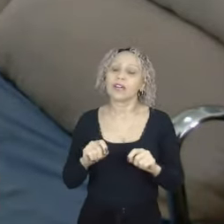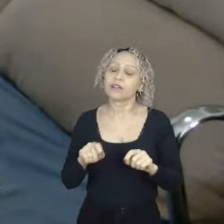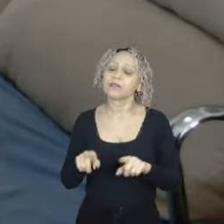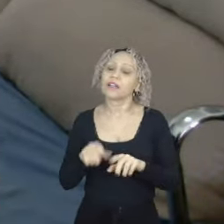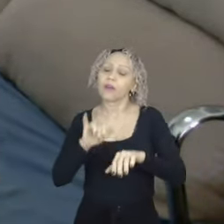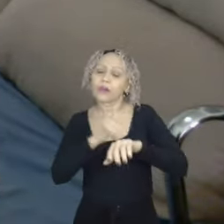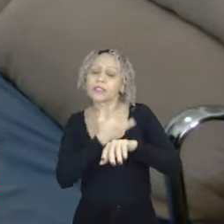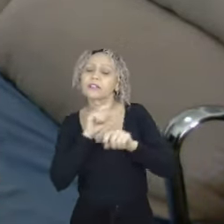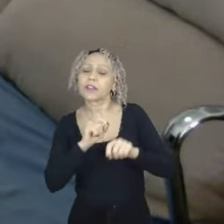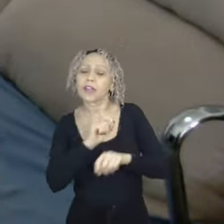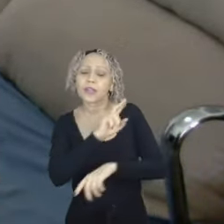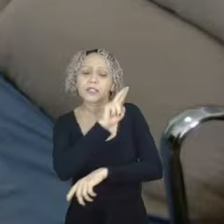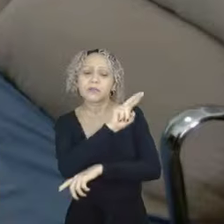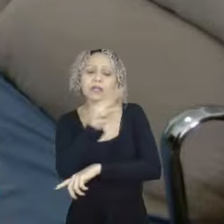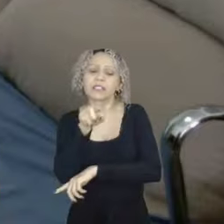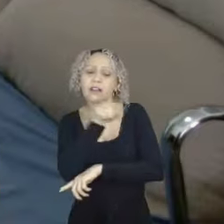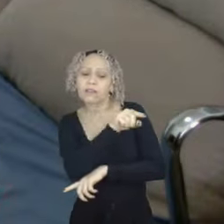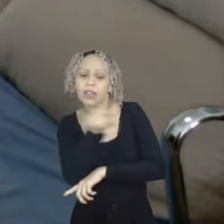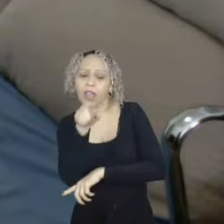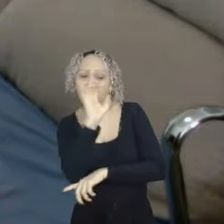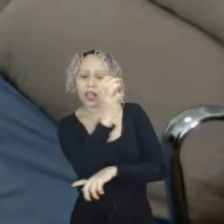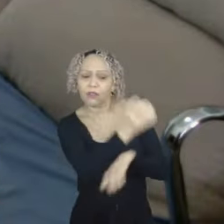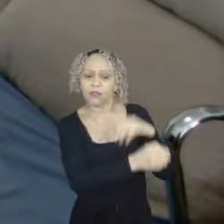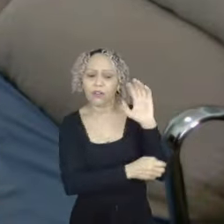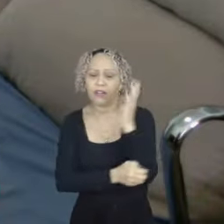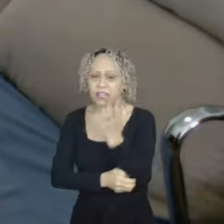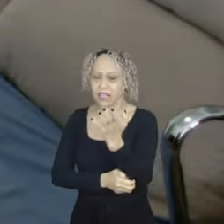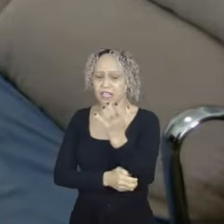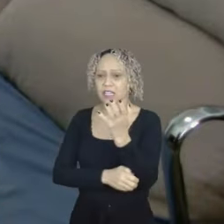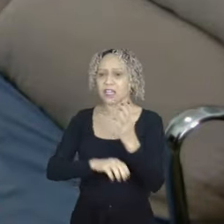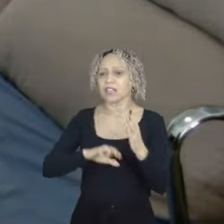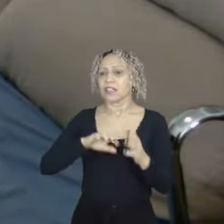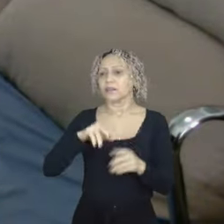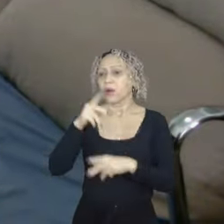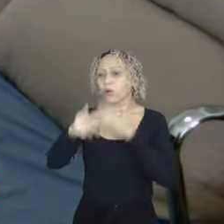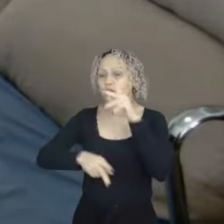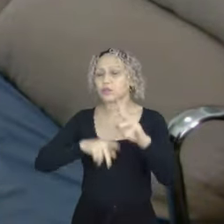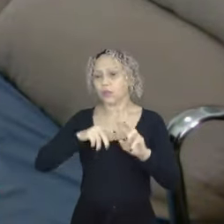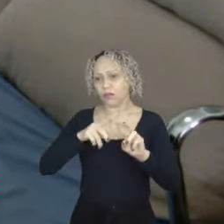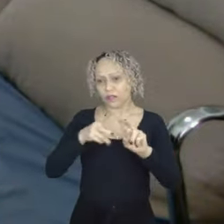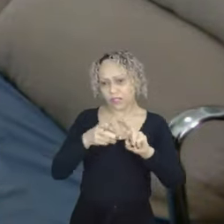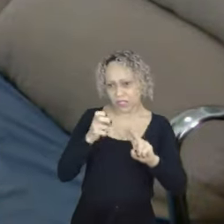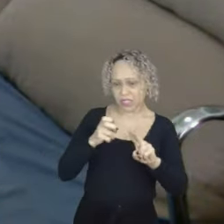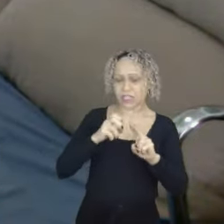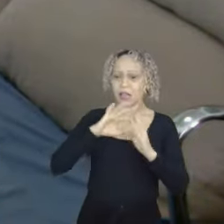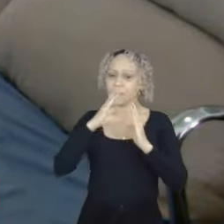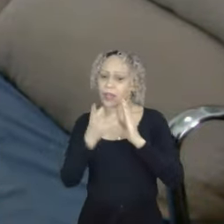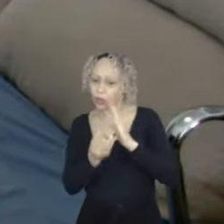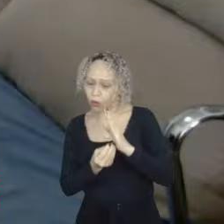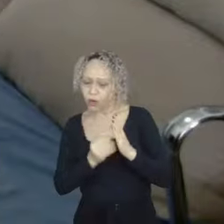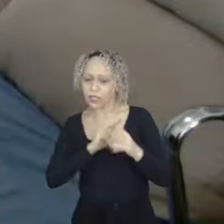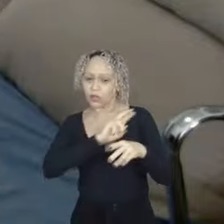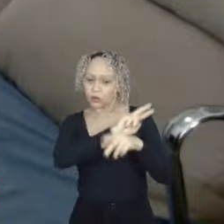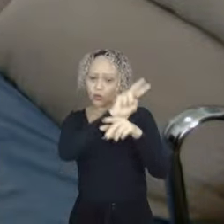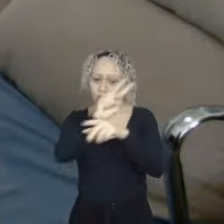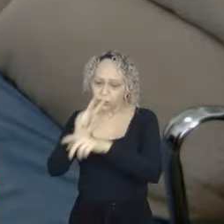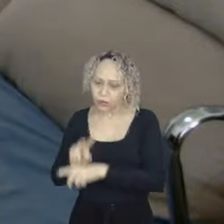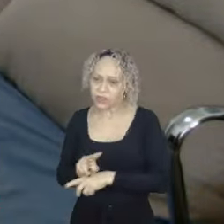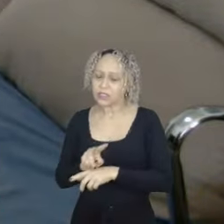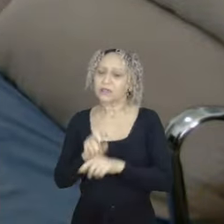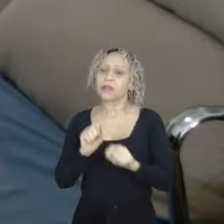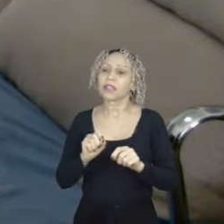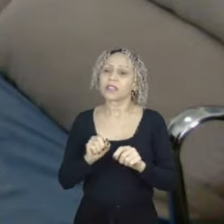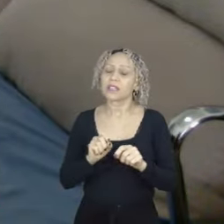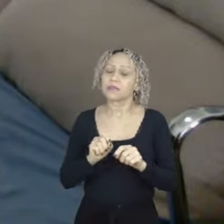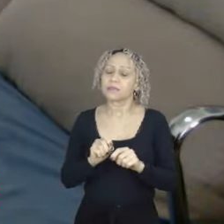florestas, dos povos indígenas, né, da região amazônica, além de reforçar os alertas para que medidas de contenção do